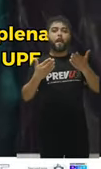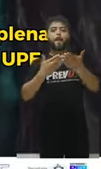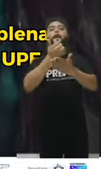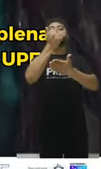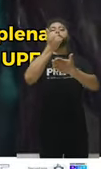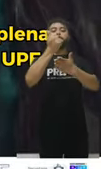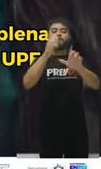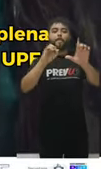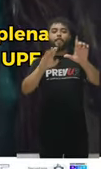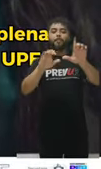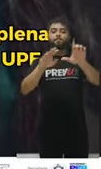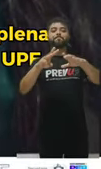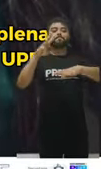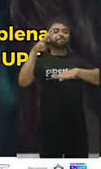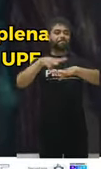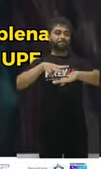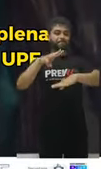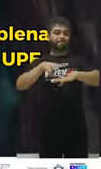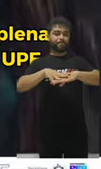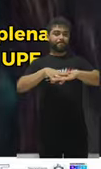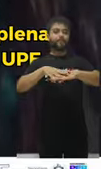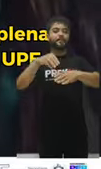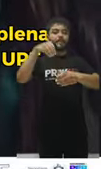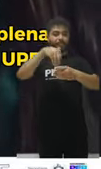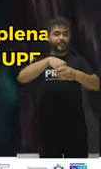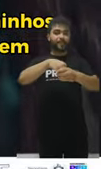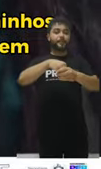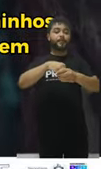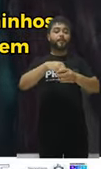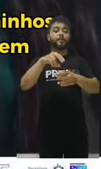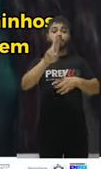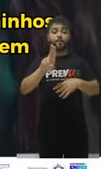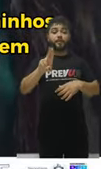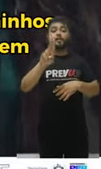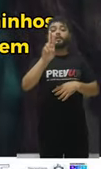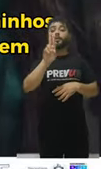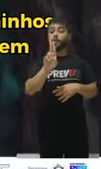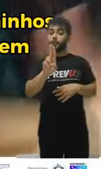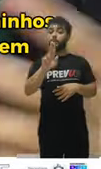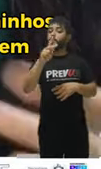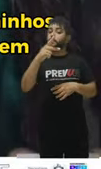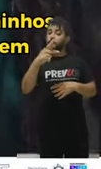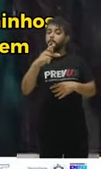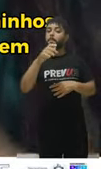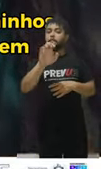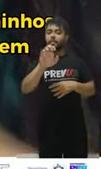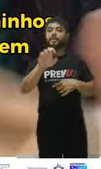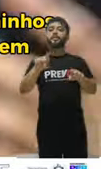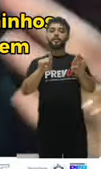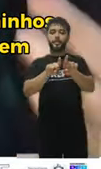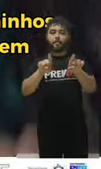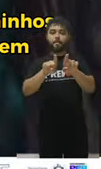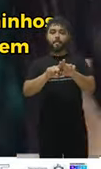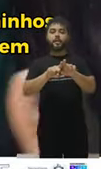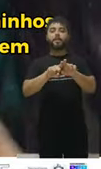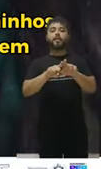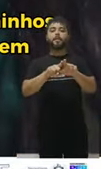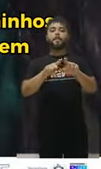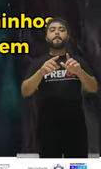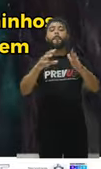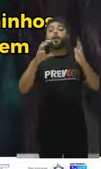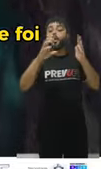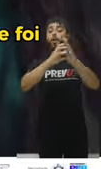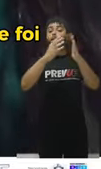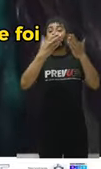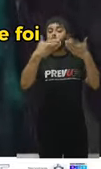de licenciatura plena em matemática pela UPE, assim como abriu caminhos para as aprovações em